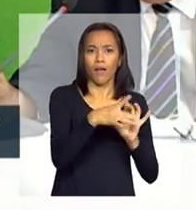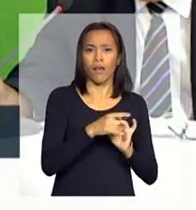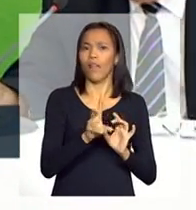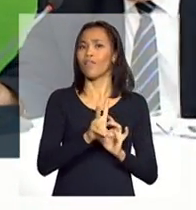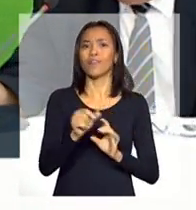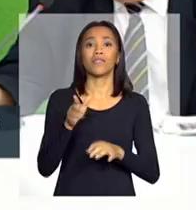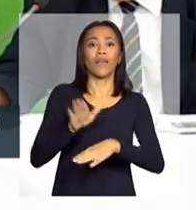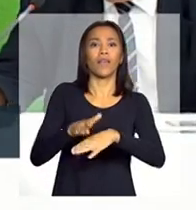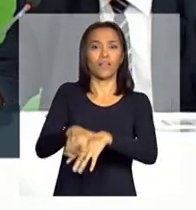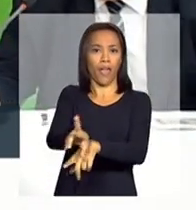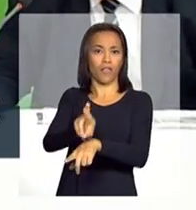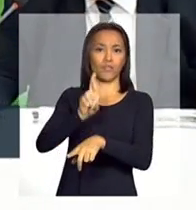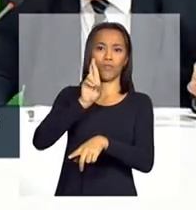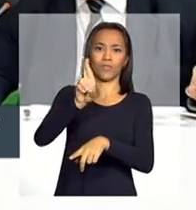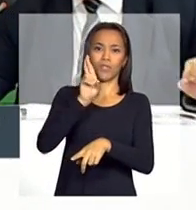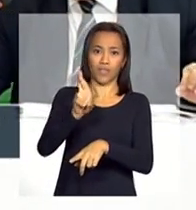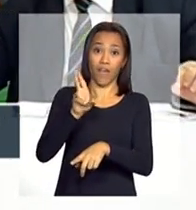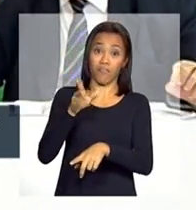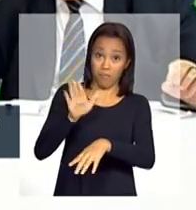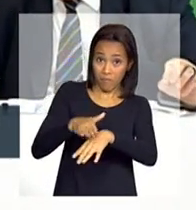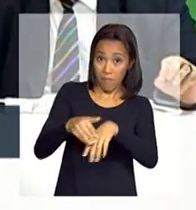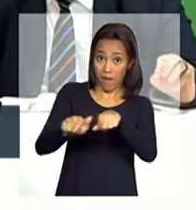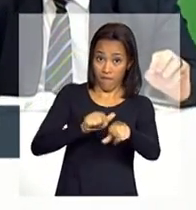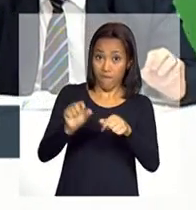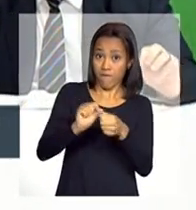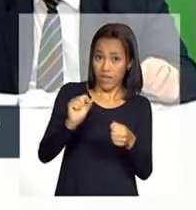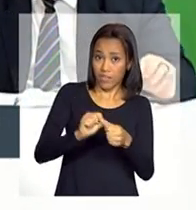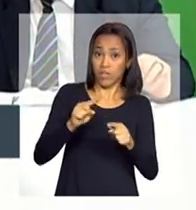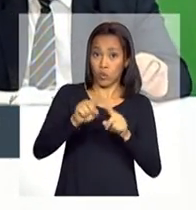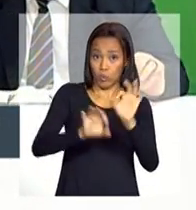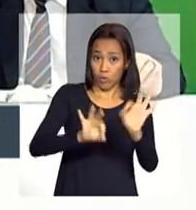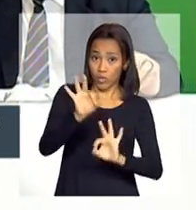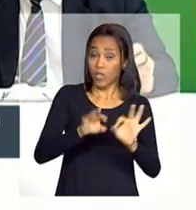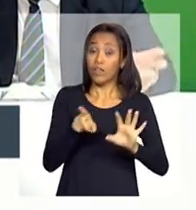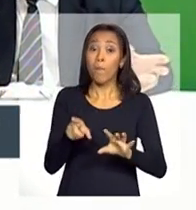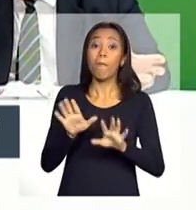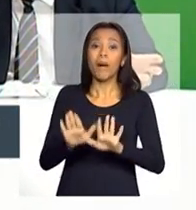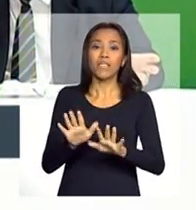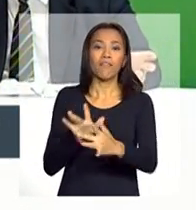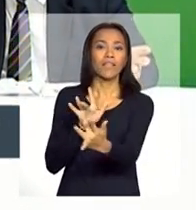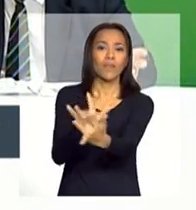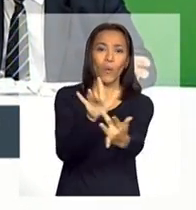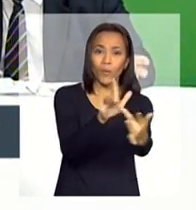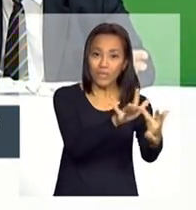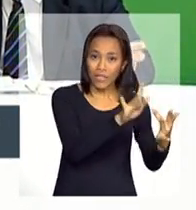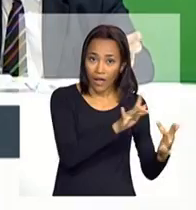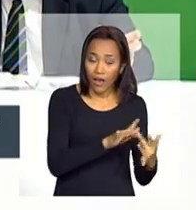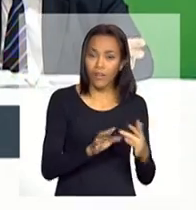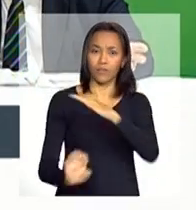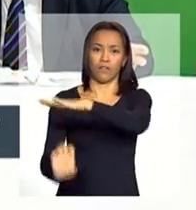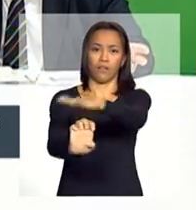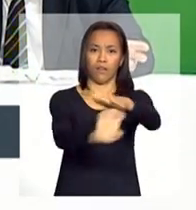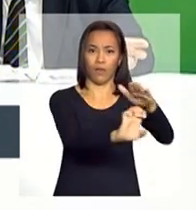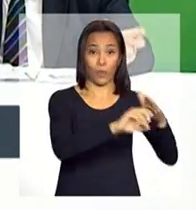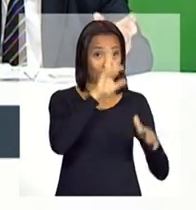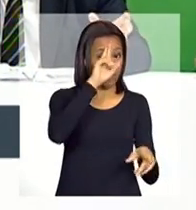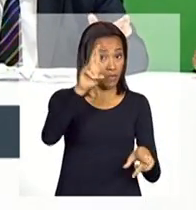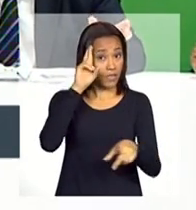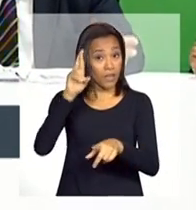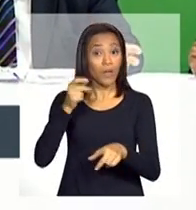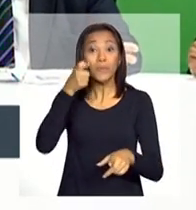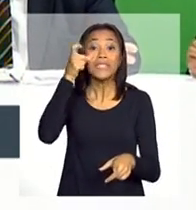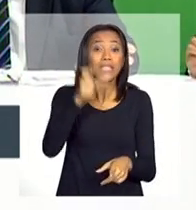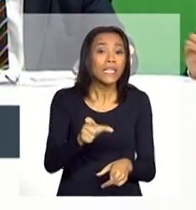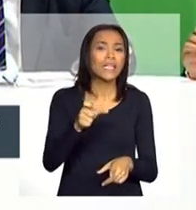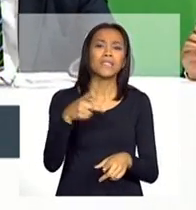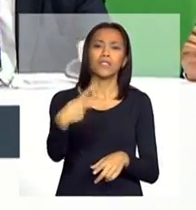ser responsável direta na execução de projetos ela articula a demanda Empresarial interesse das empresas O que